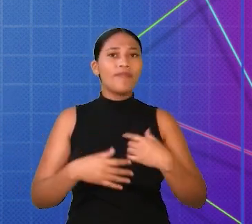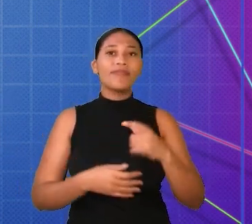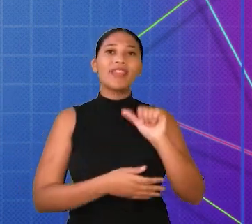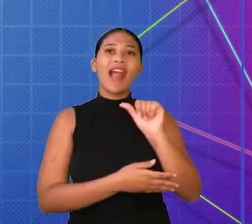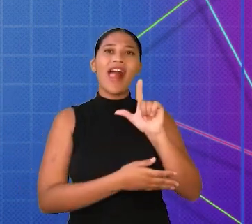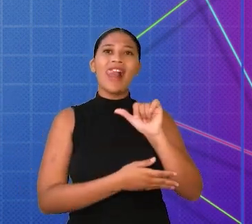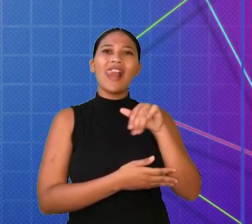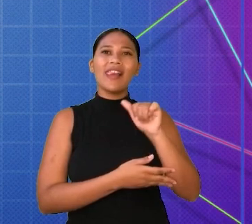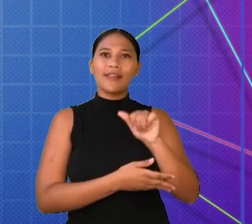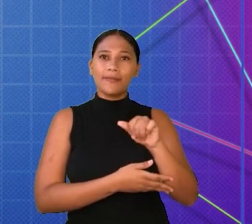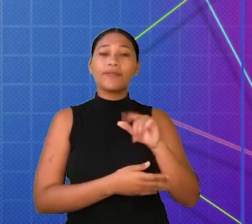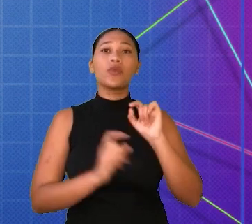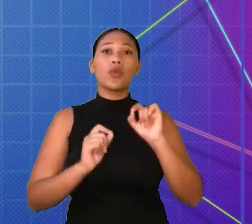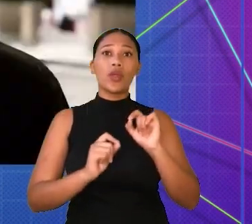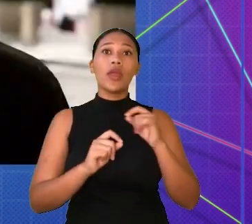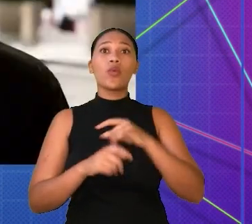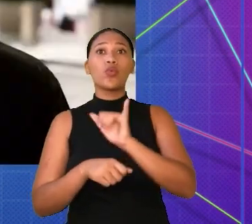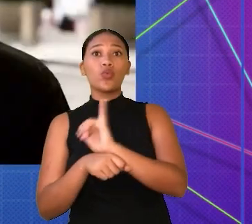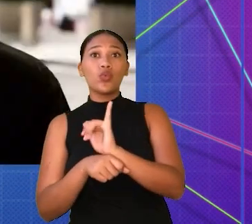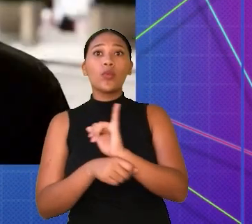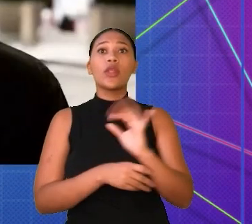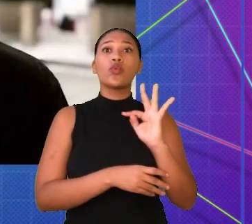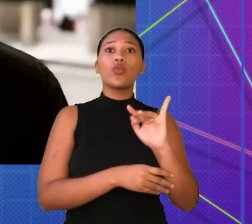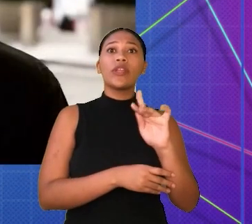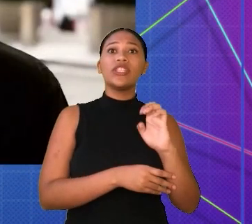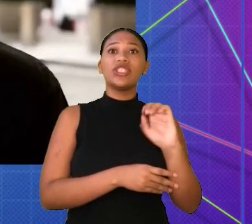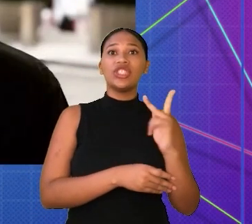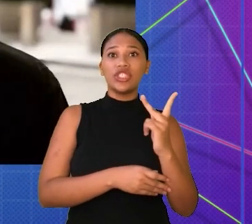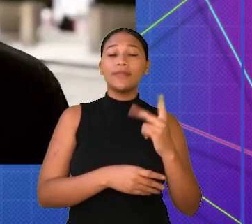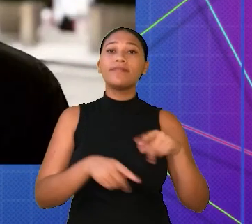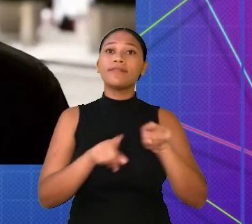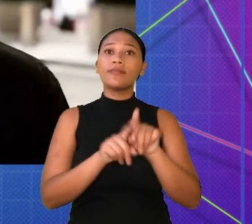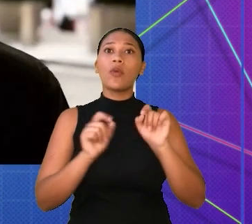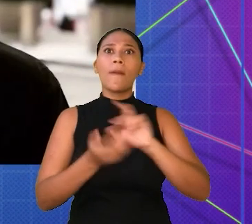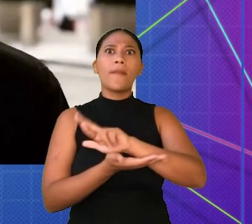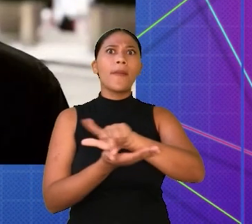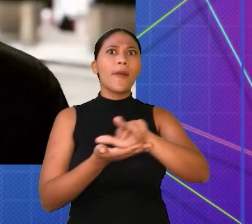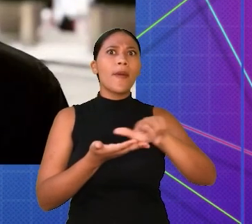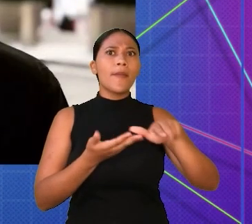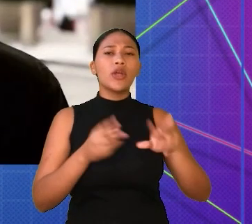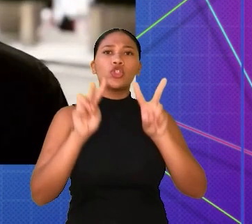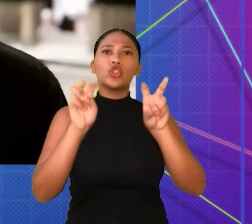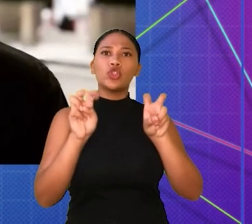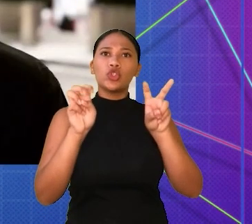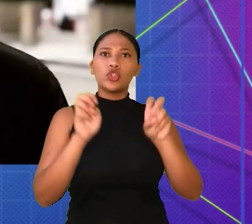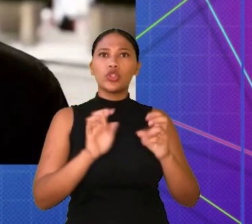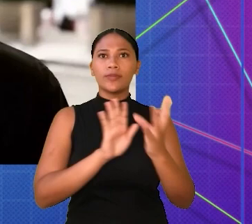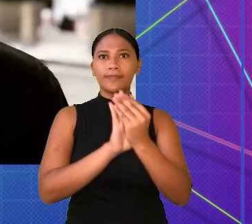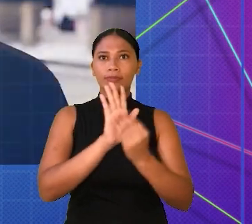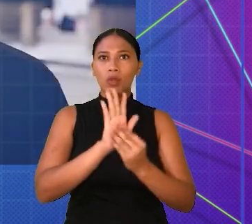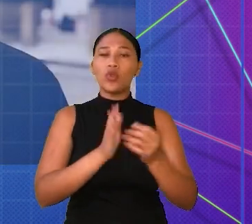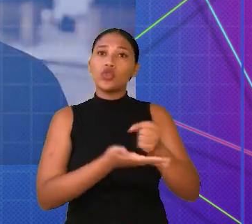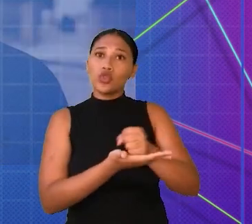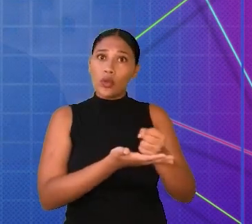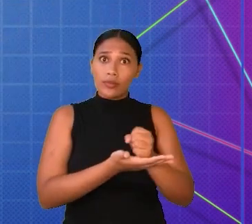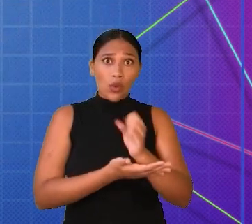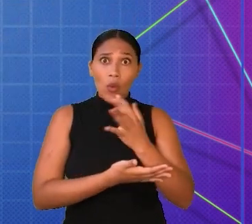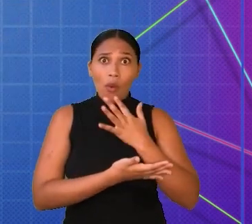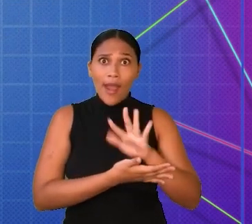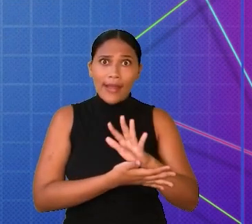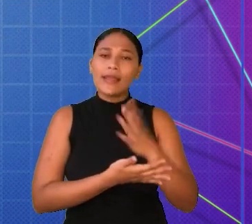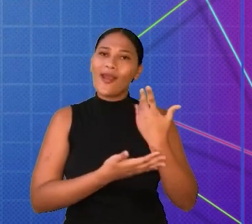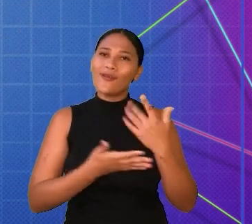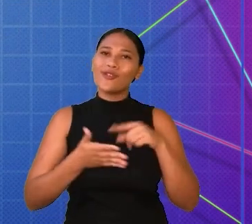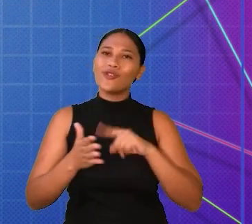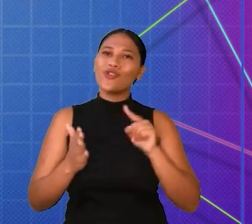da indústria dos jogos fortemente. Temos o Alan Zoca, que atua no YouTube e Twitch, produzindo vídeos de jogos de uma grande variedade. Se não